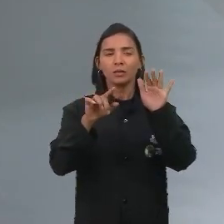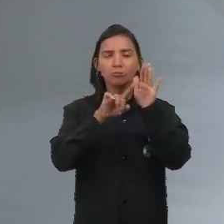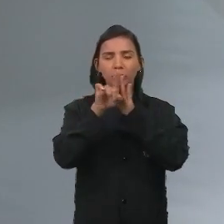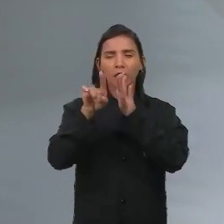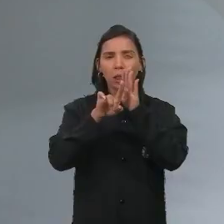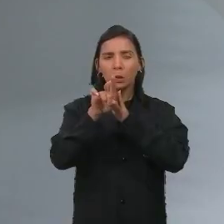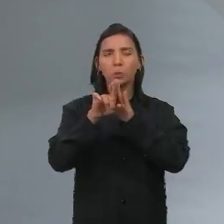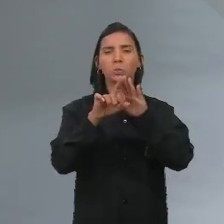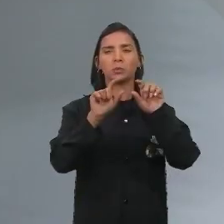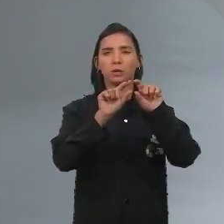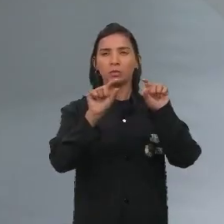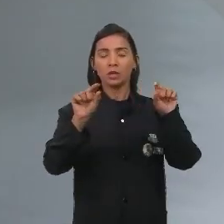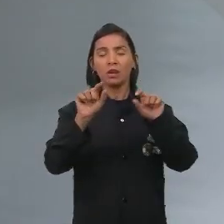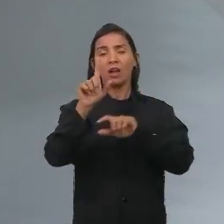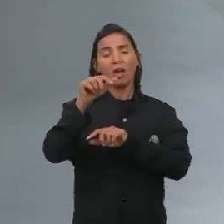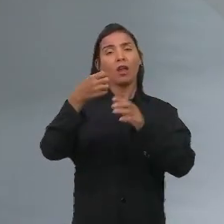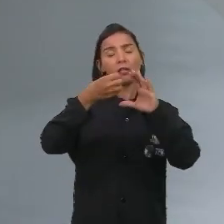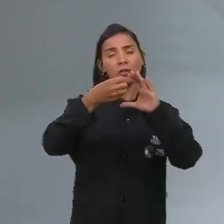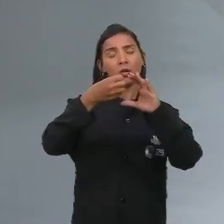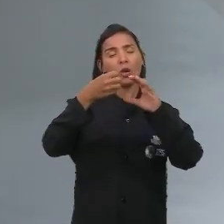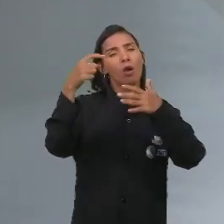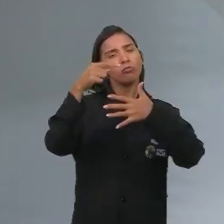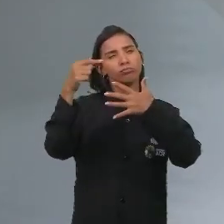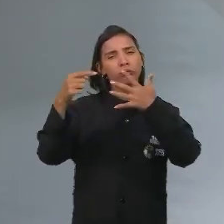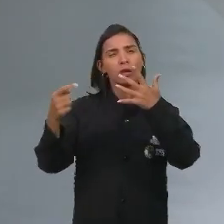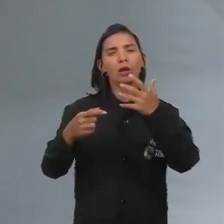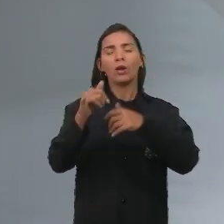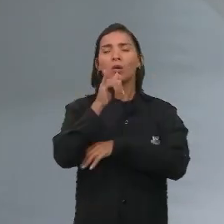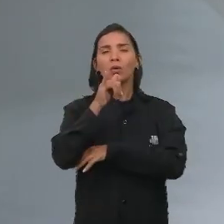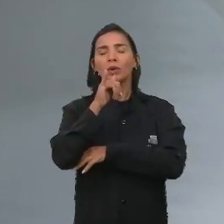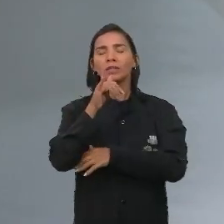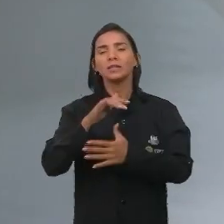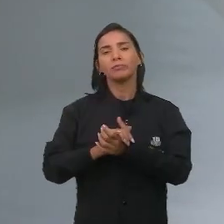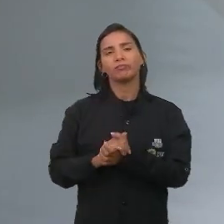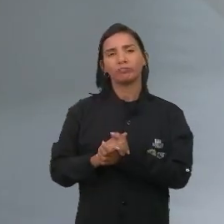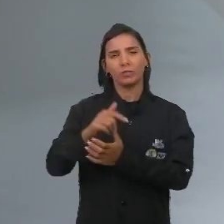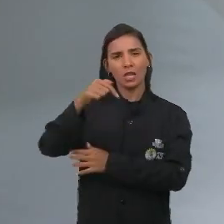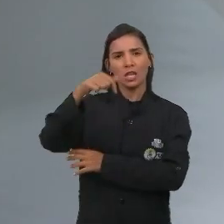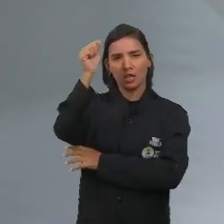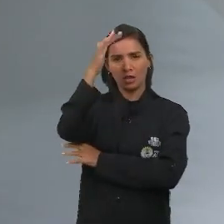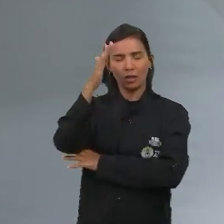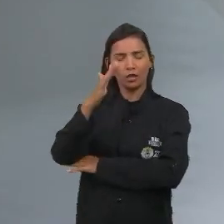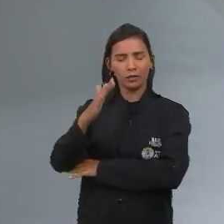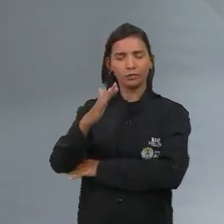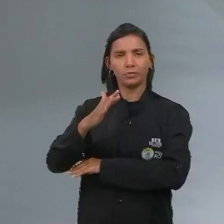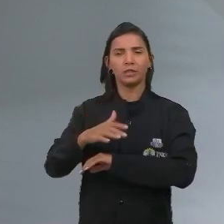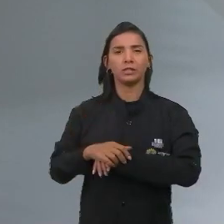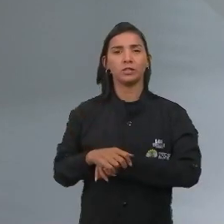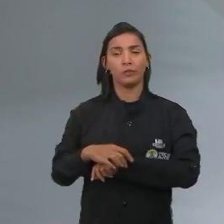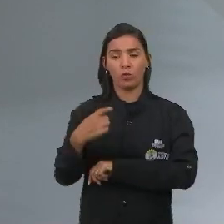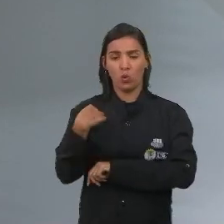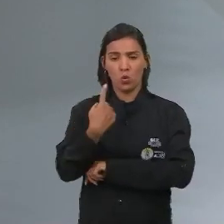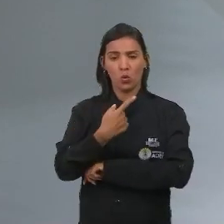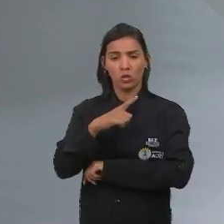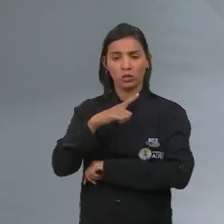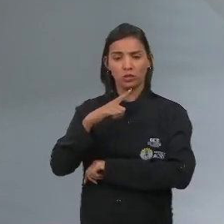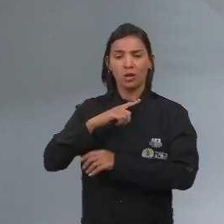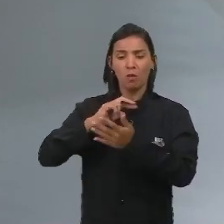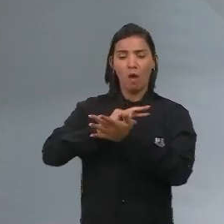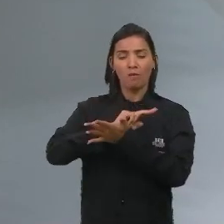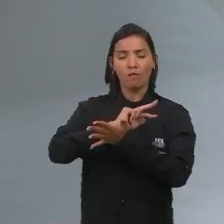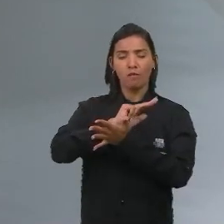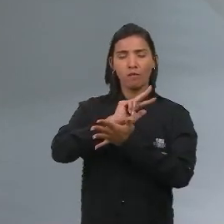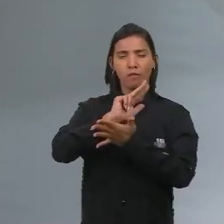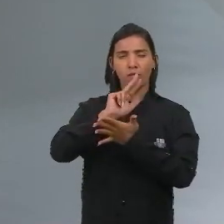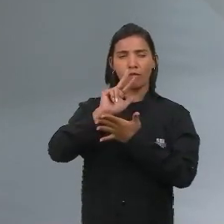alguns exemplos nesse sentido. Por exemplo, o nosso país, o Brasil, nós temos uma